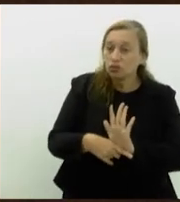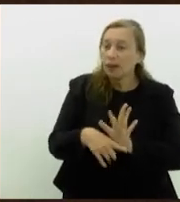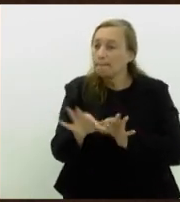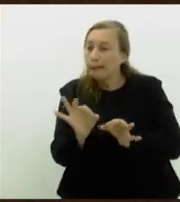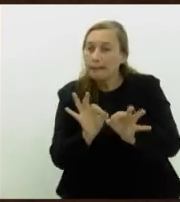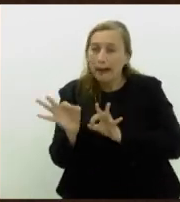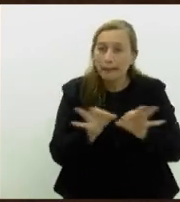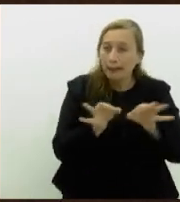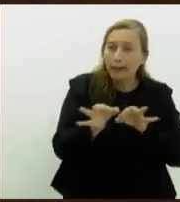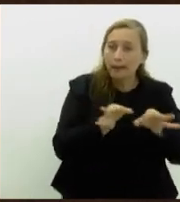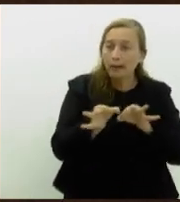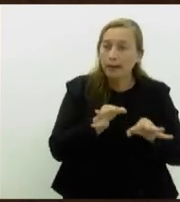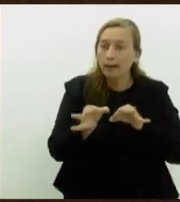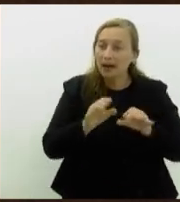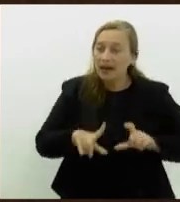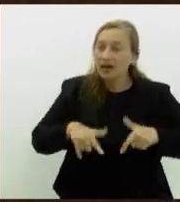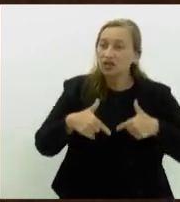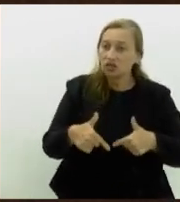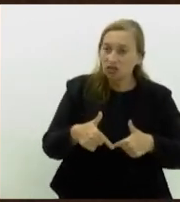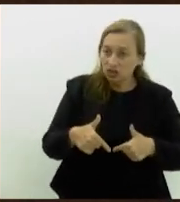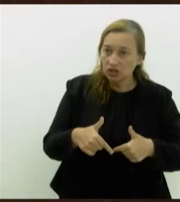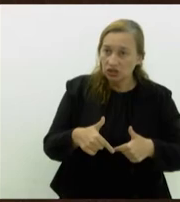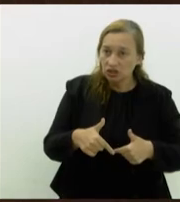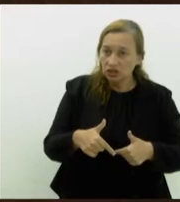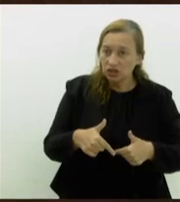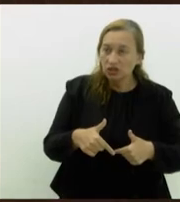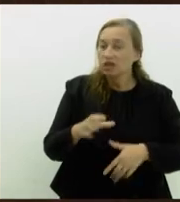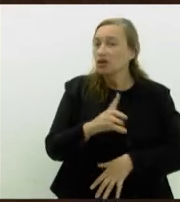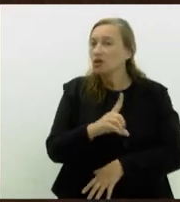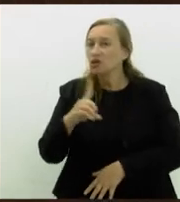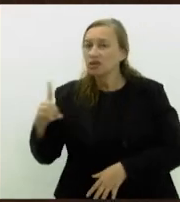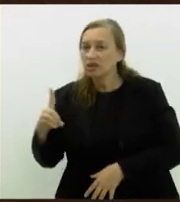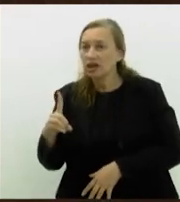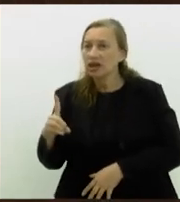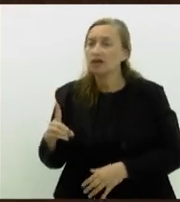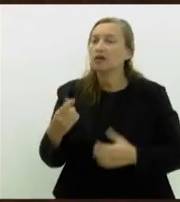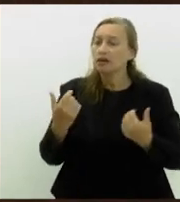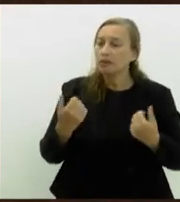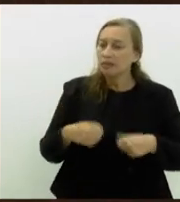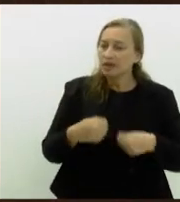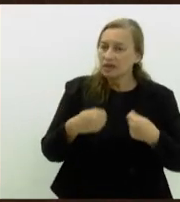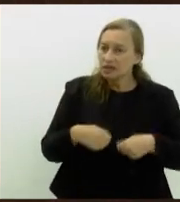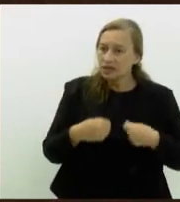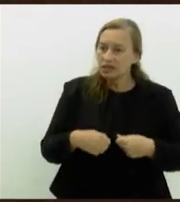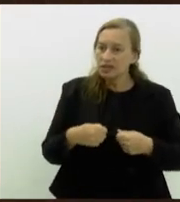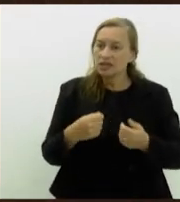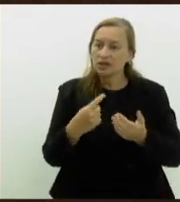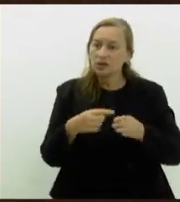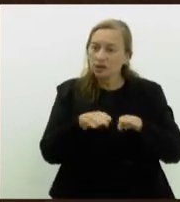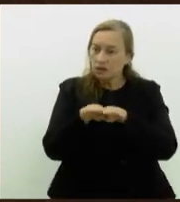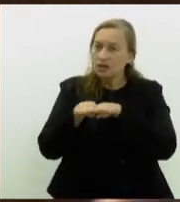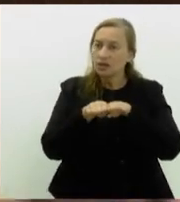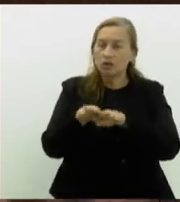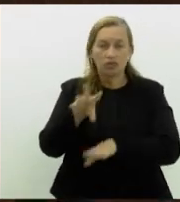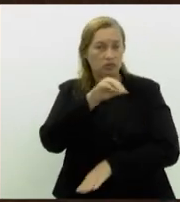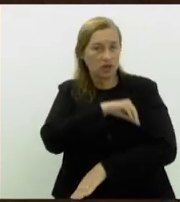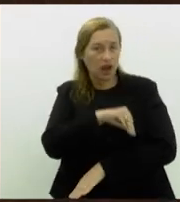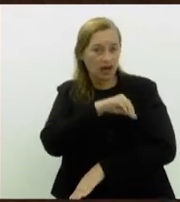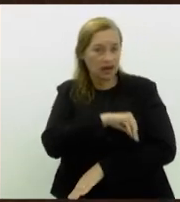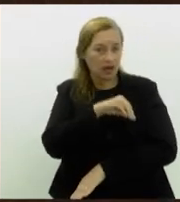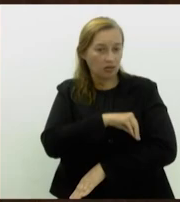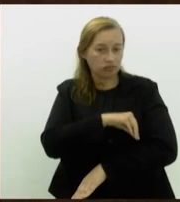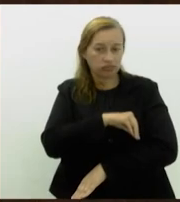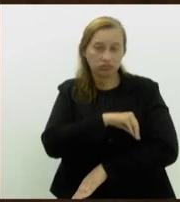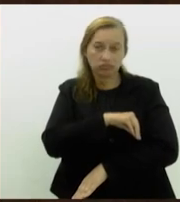a viabilizar, deve estar em algum lugar do piso salarial. Como é que a lei do piso lista 200